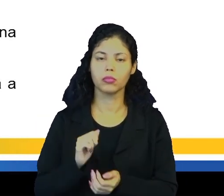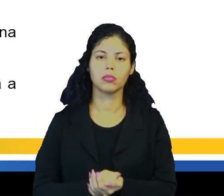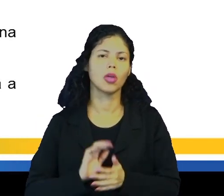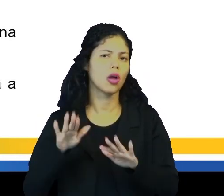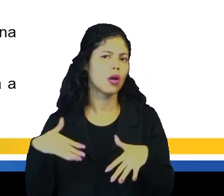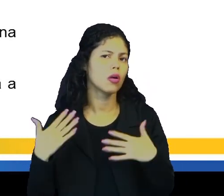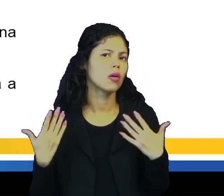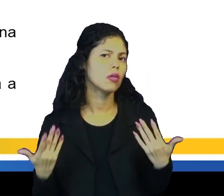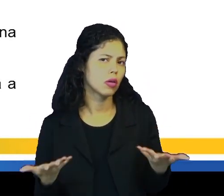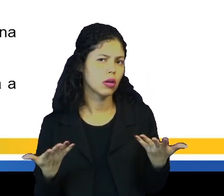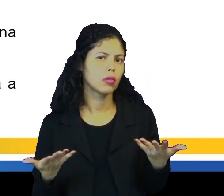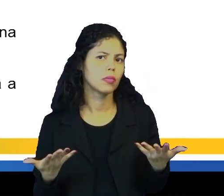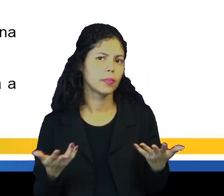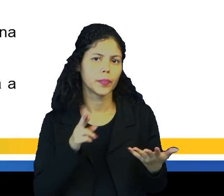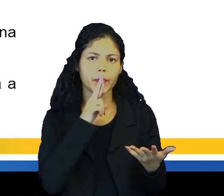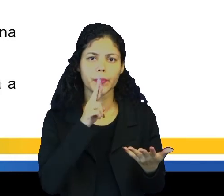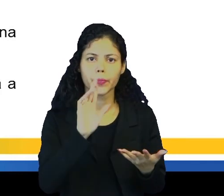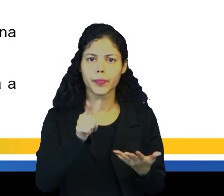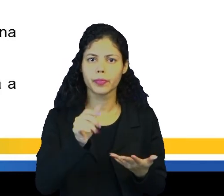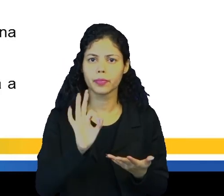aí, qual será a resposta correta?